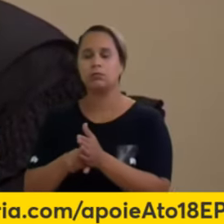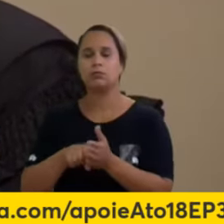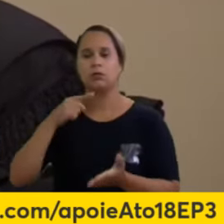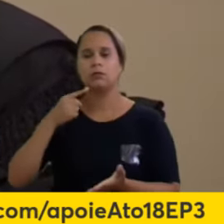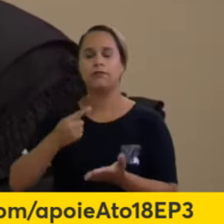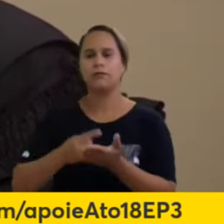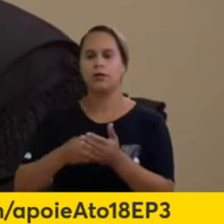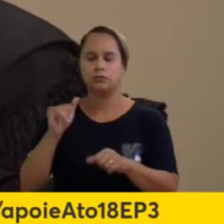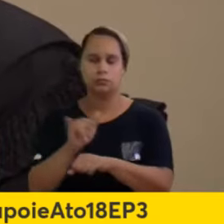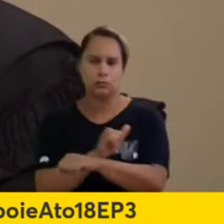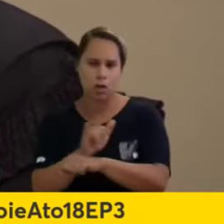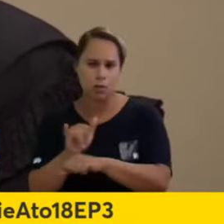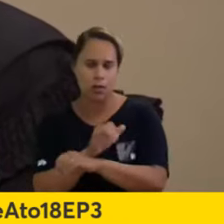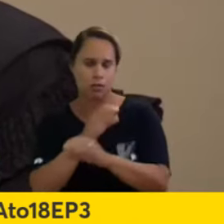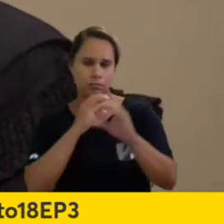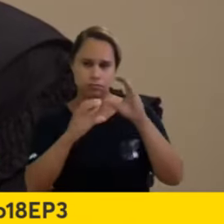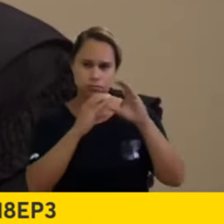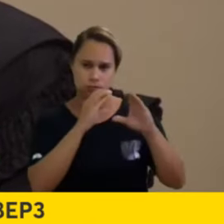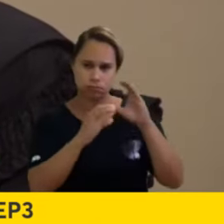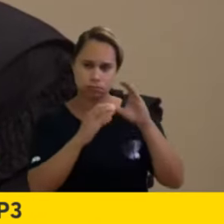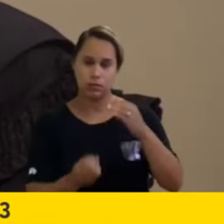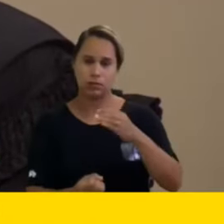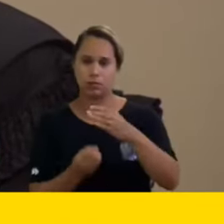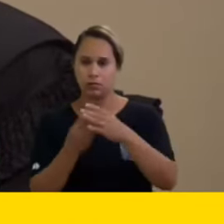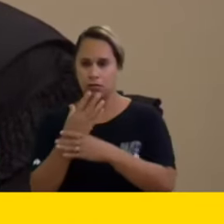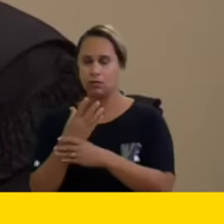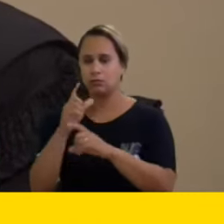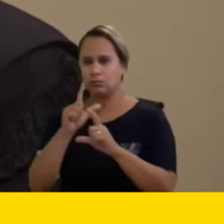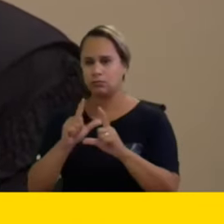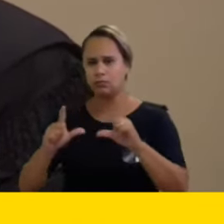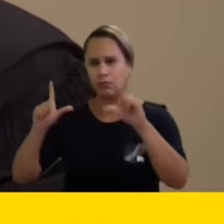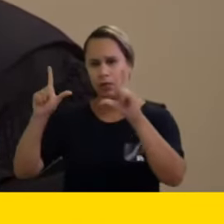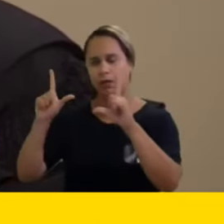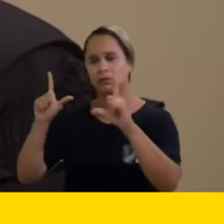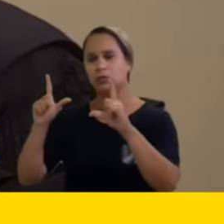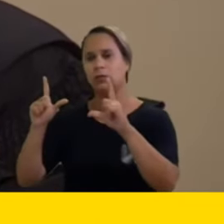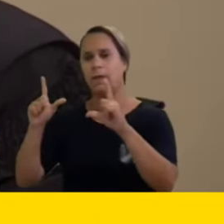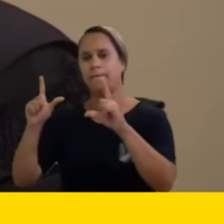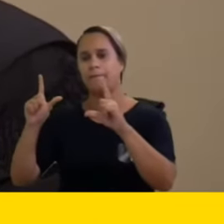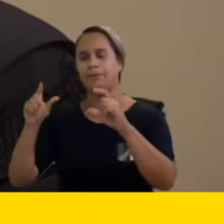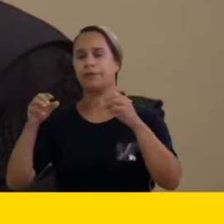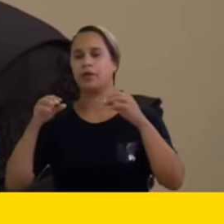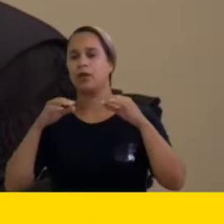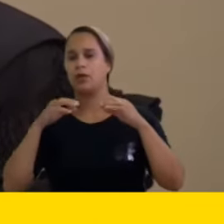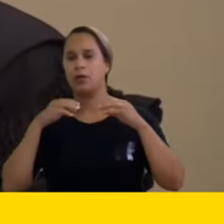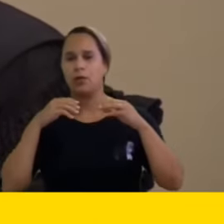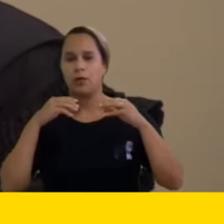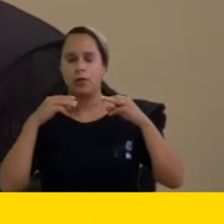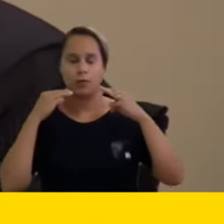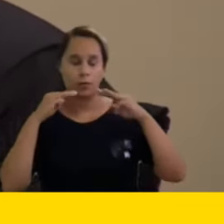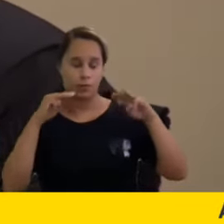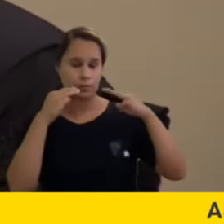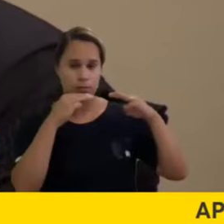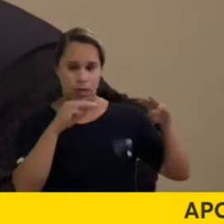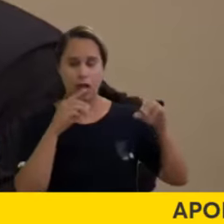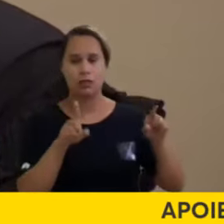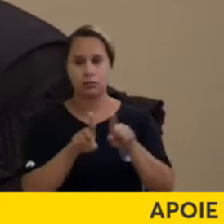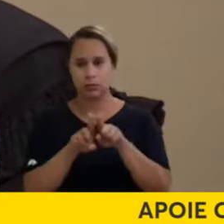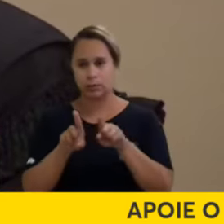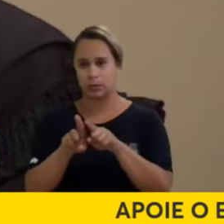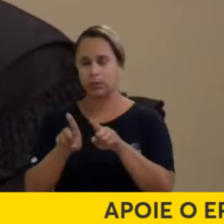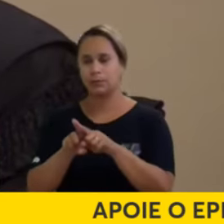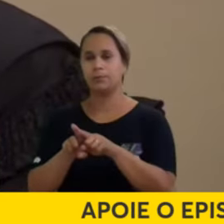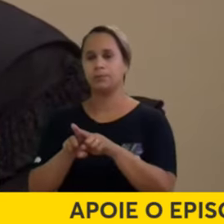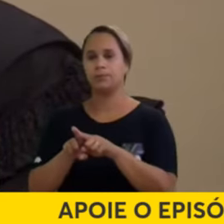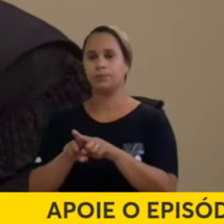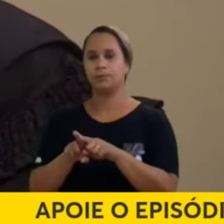de comunicação criação de peças publicitárias para veiculação das redes sociais ura e edição de vídeos para veiculação nas redes sociais e